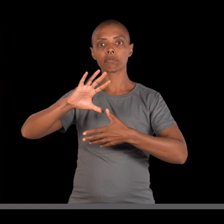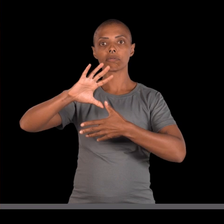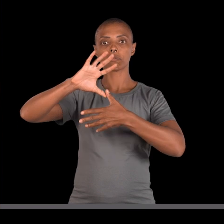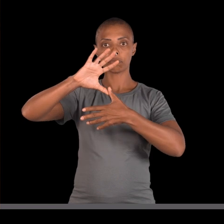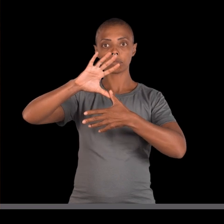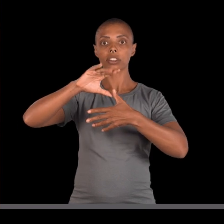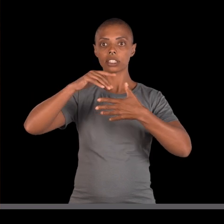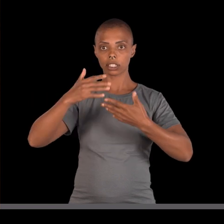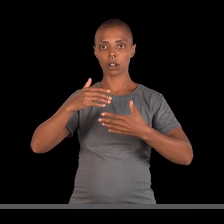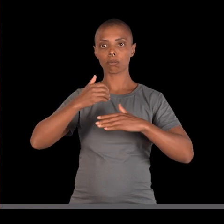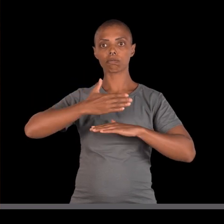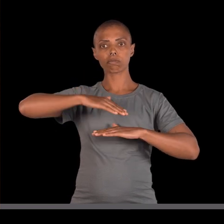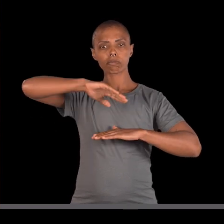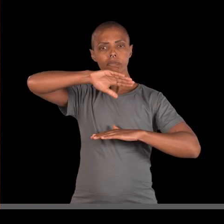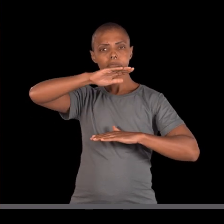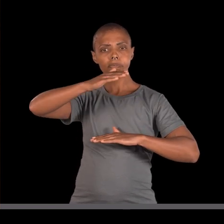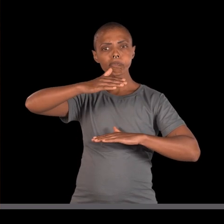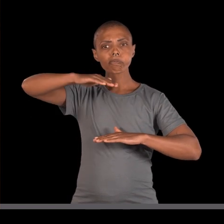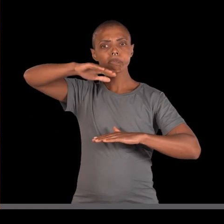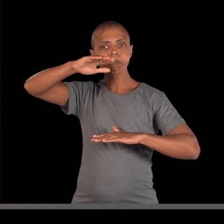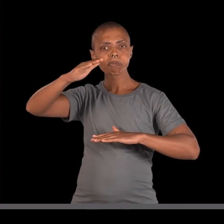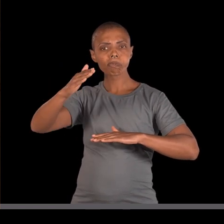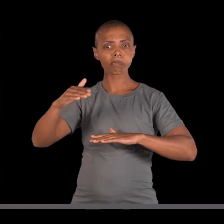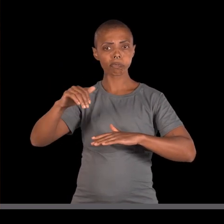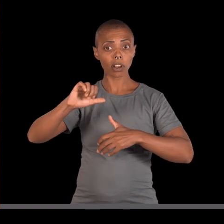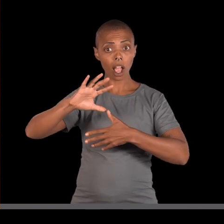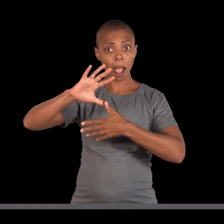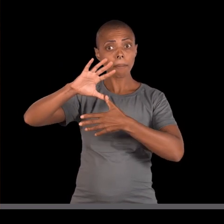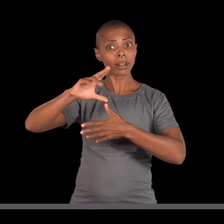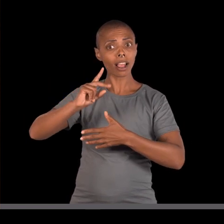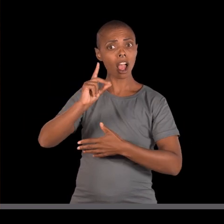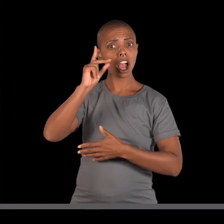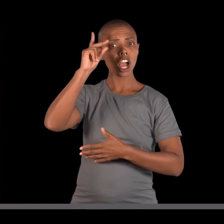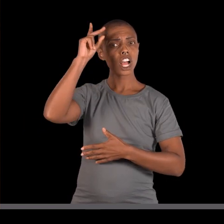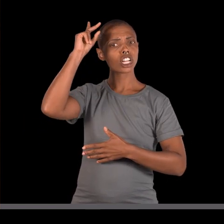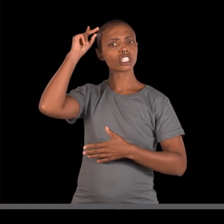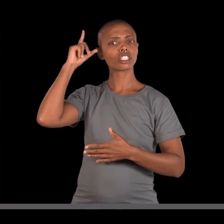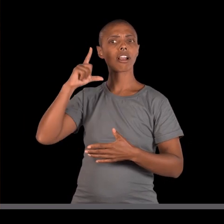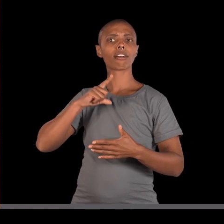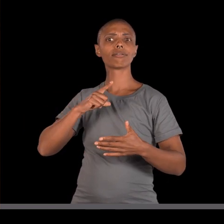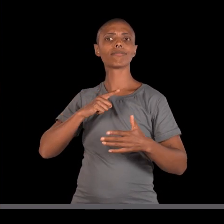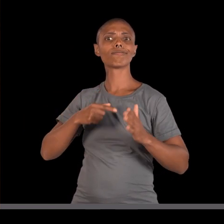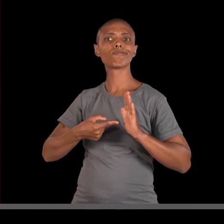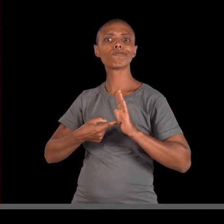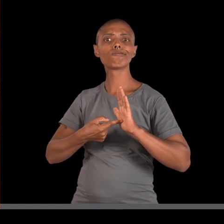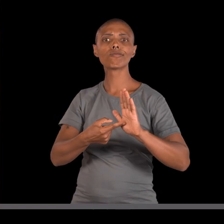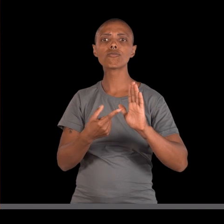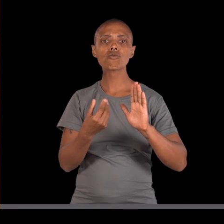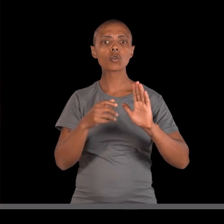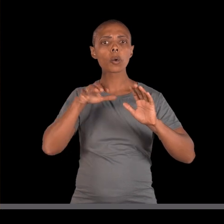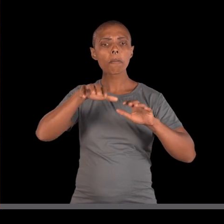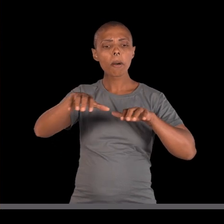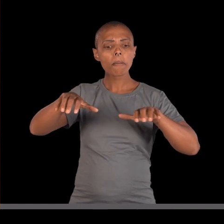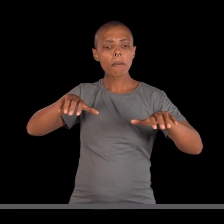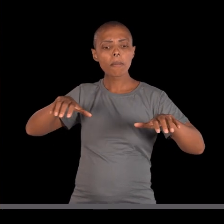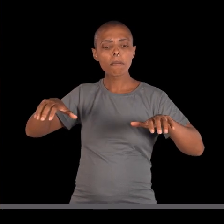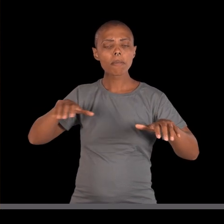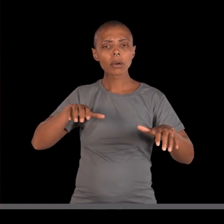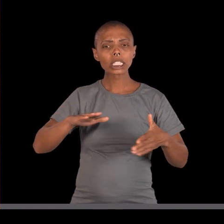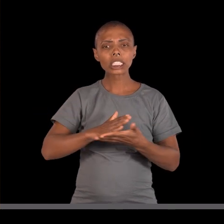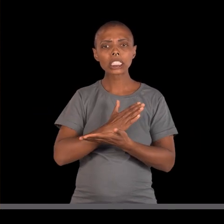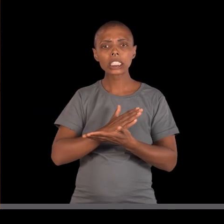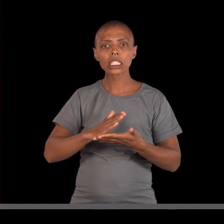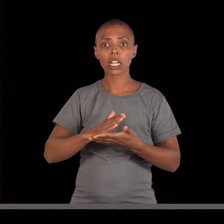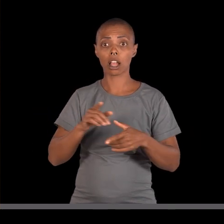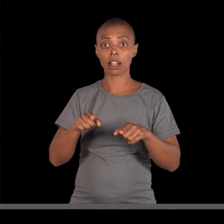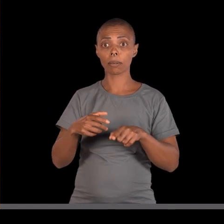Geomorfologia do continente americano. O relevo das Américas é de formação geológica antiga, apresentando um número